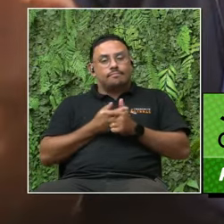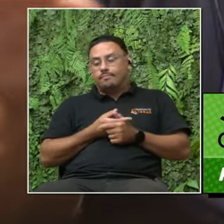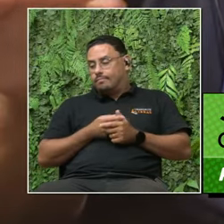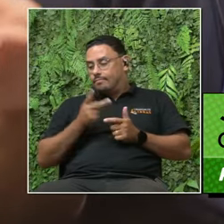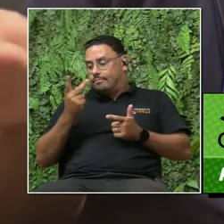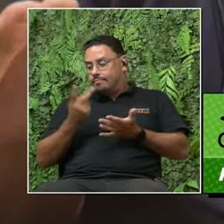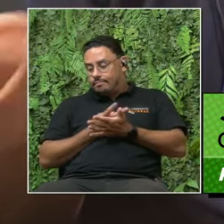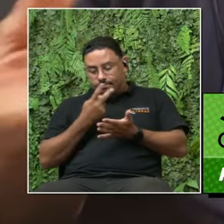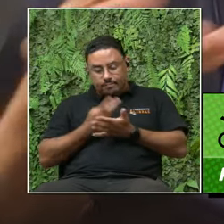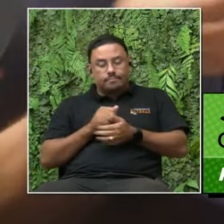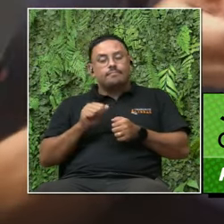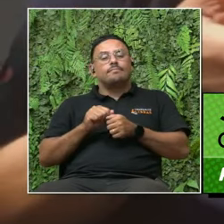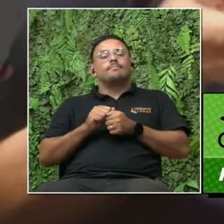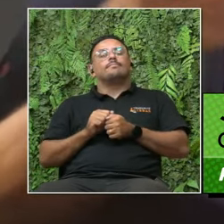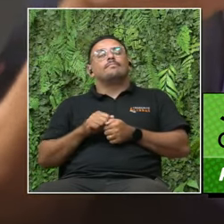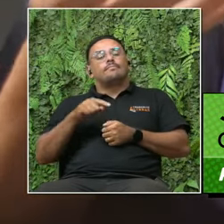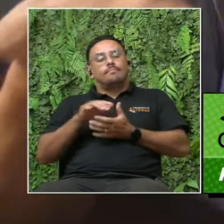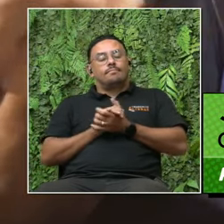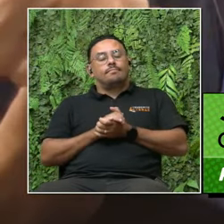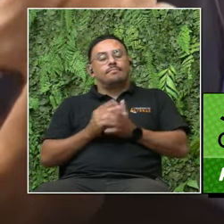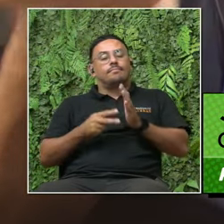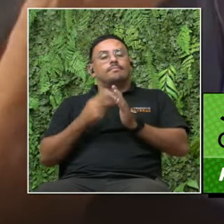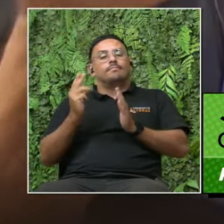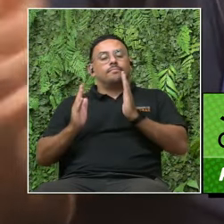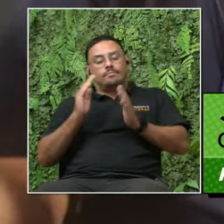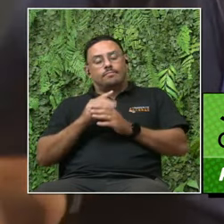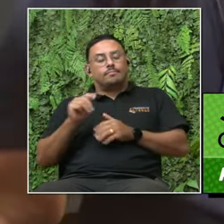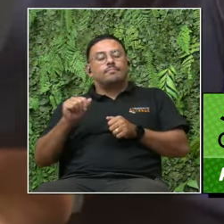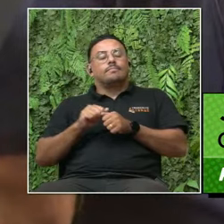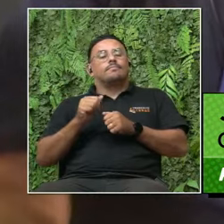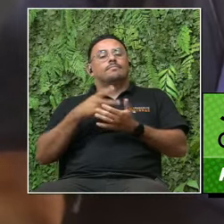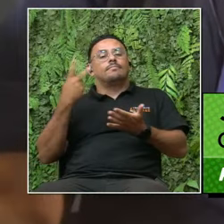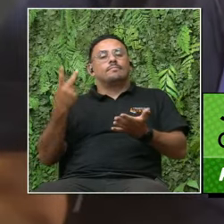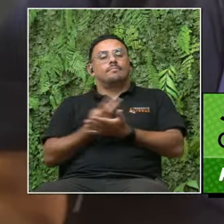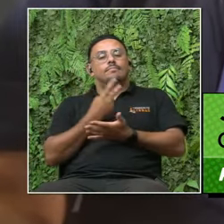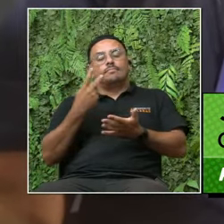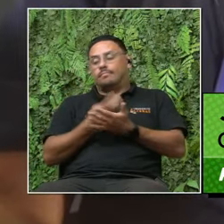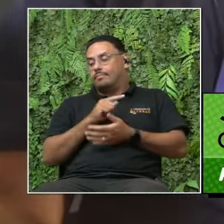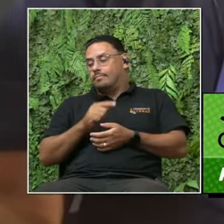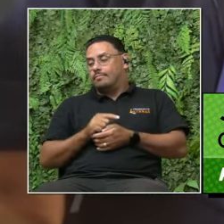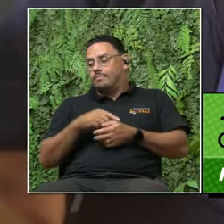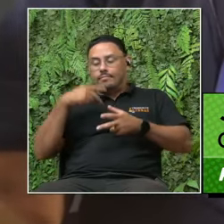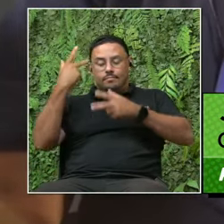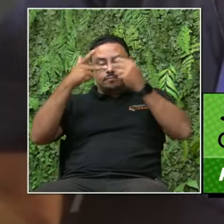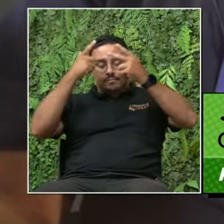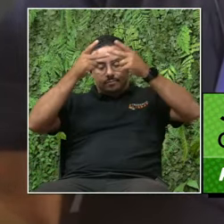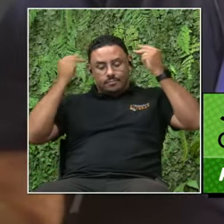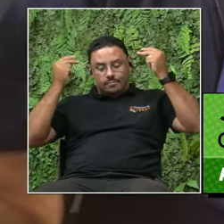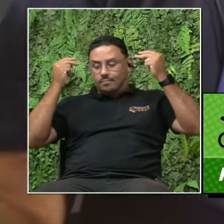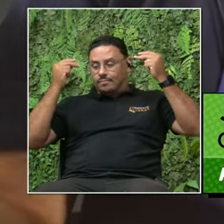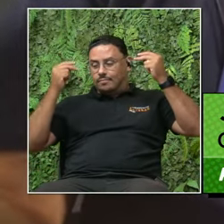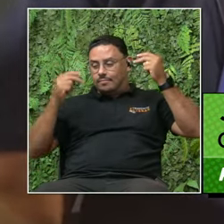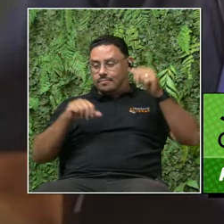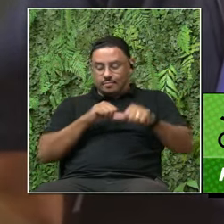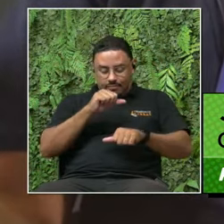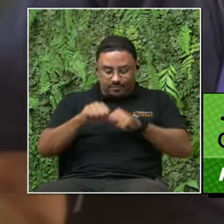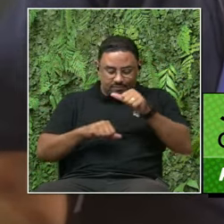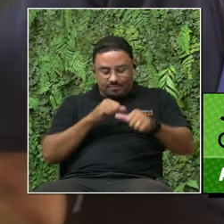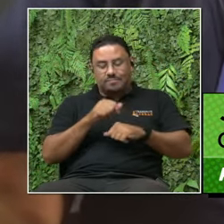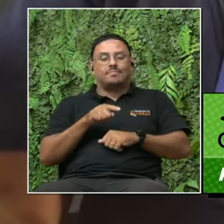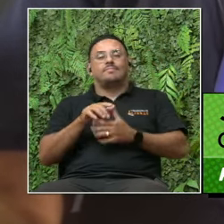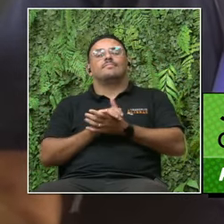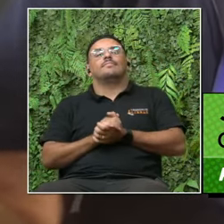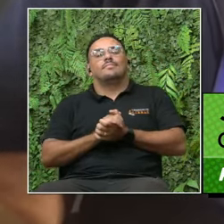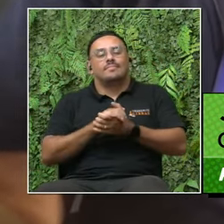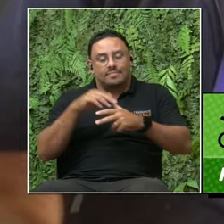o resultado e fez a cagadinha aqui no segundo tempo ele fez a cagadinha tem a nossa enfermeirinha erótica para fazer a troca né tem a enfermeirinha